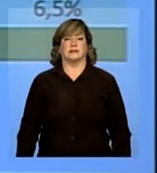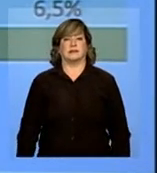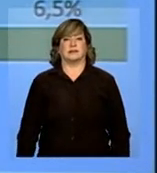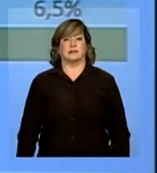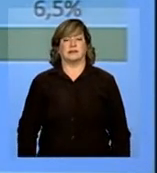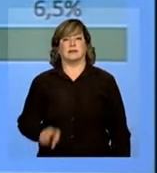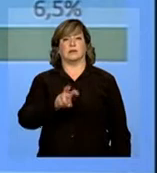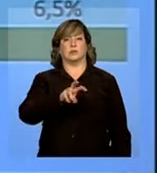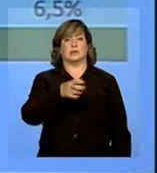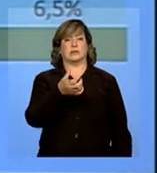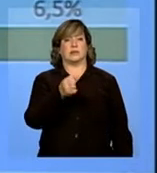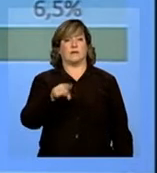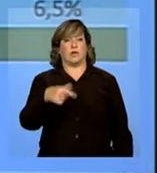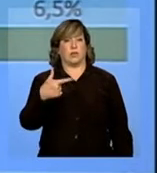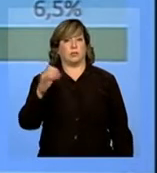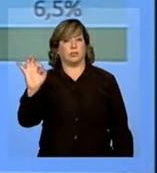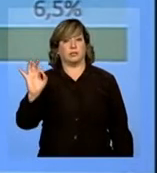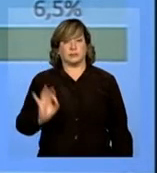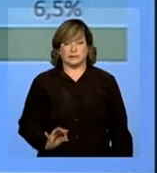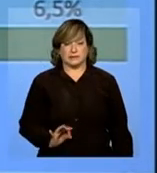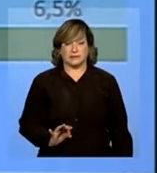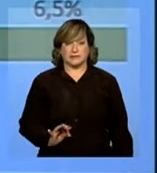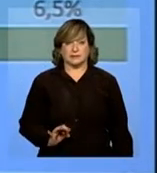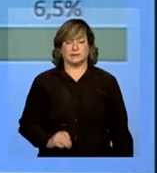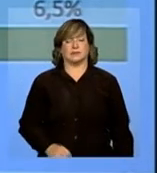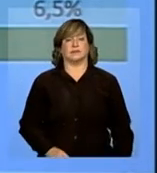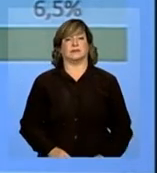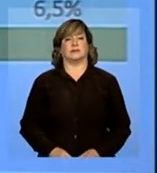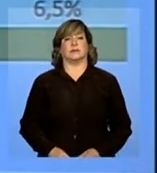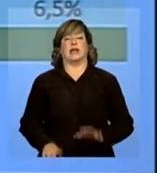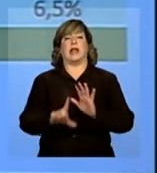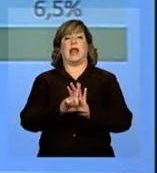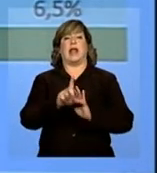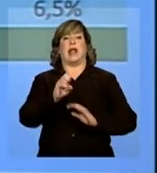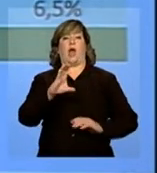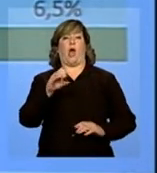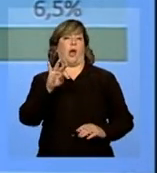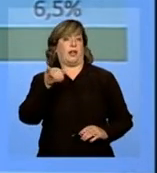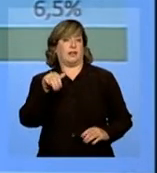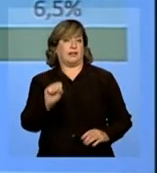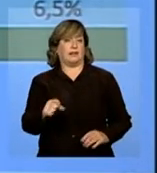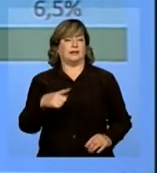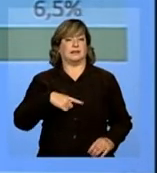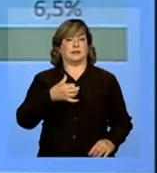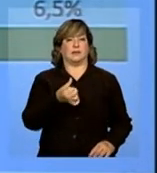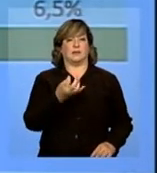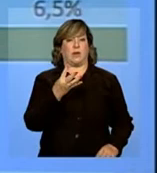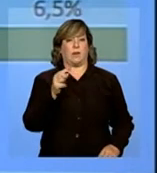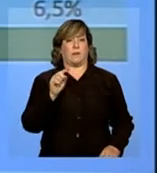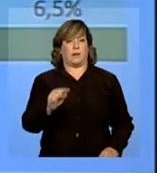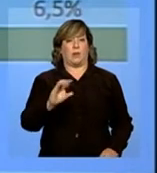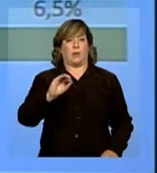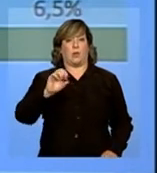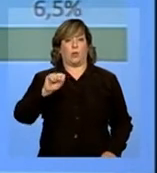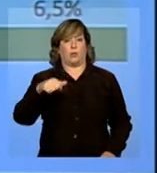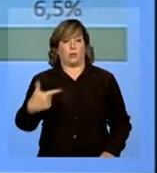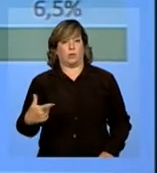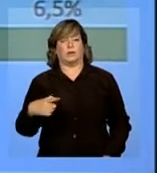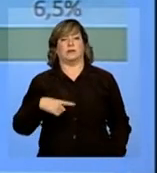o 56,2 por centro a lei de cotas 64 1082